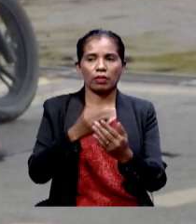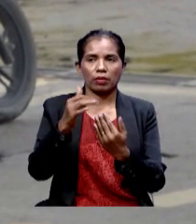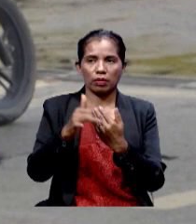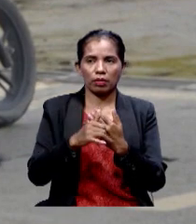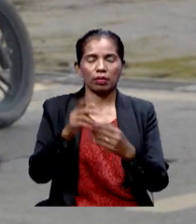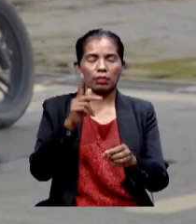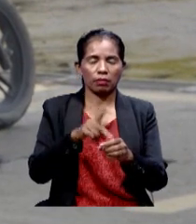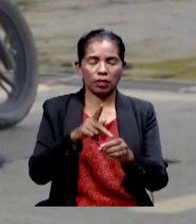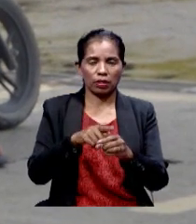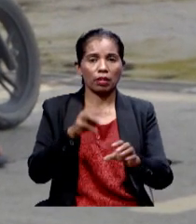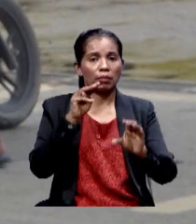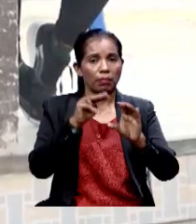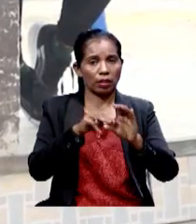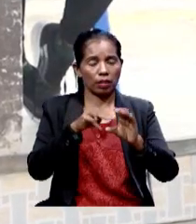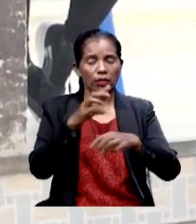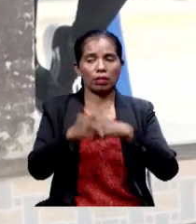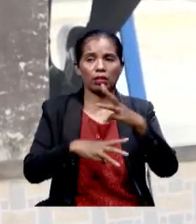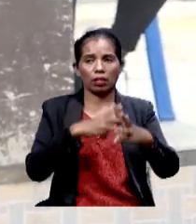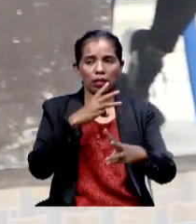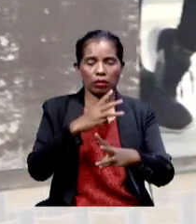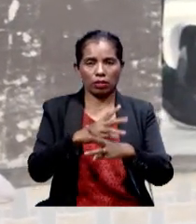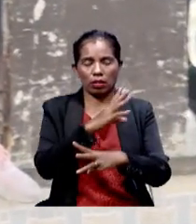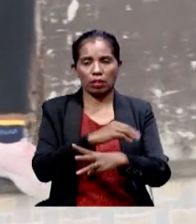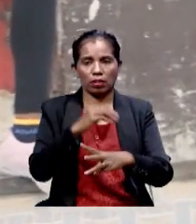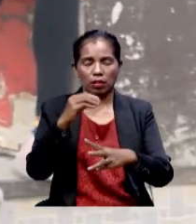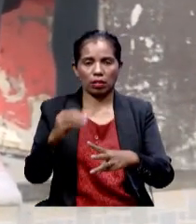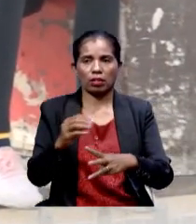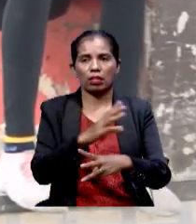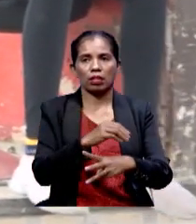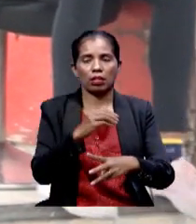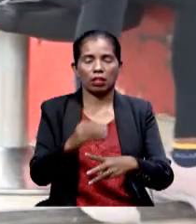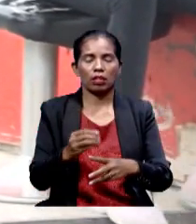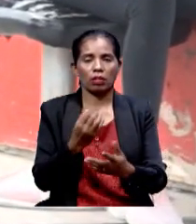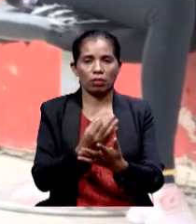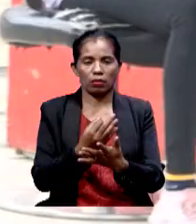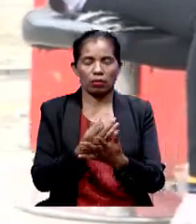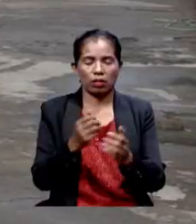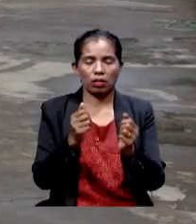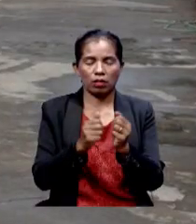mercado internacional sai quase 1% tolo, equivalente ao dólar americano a